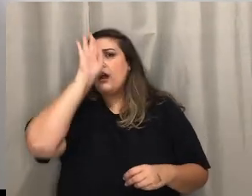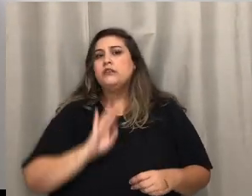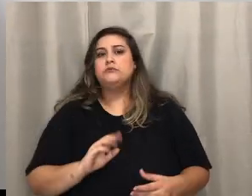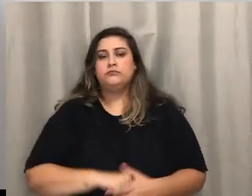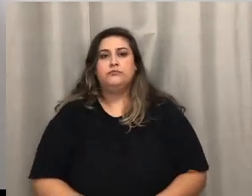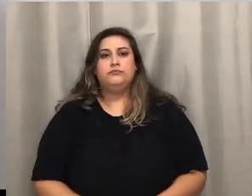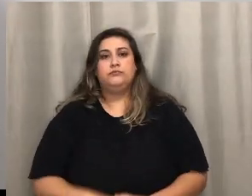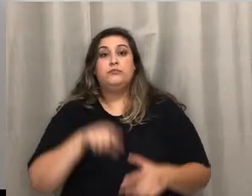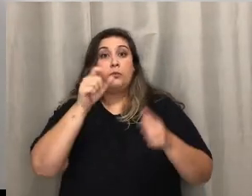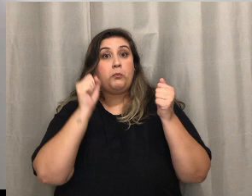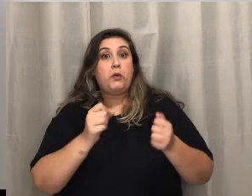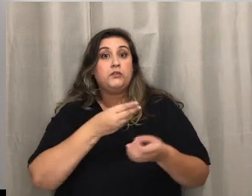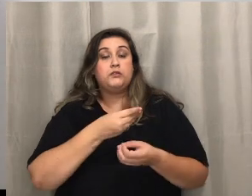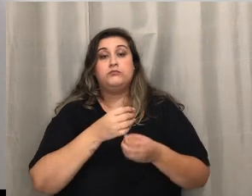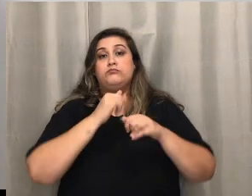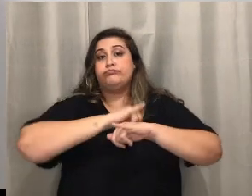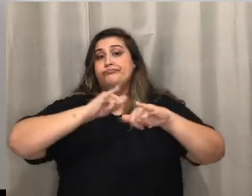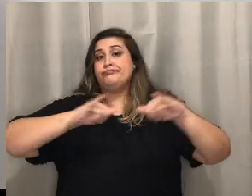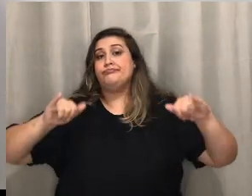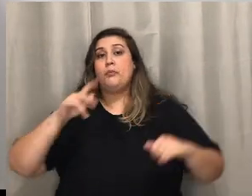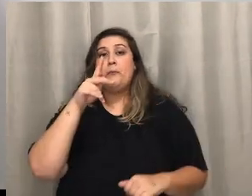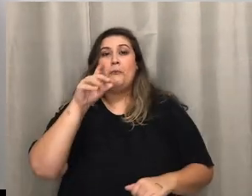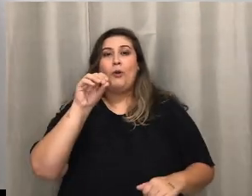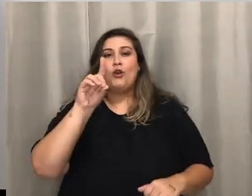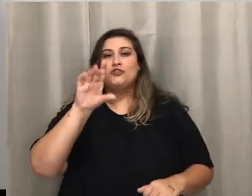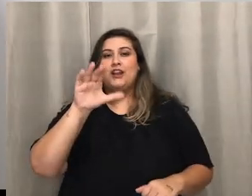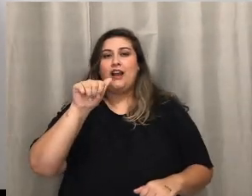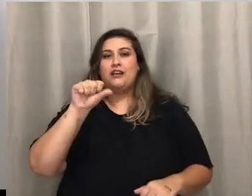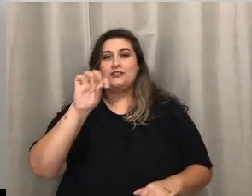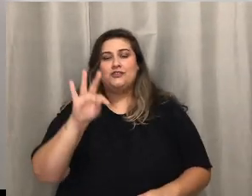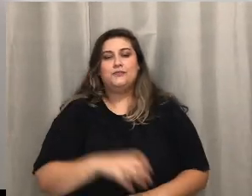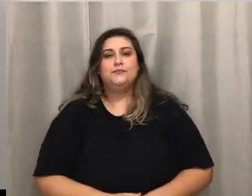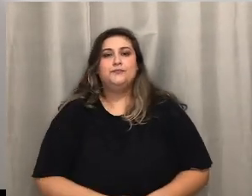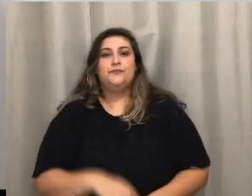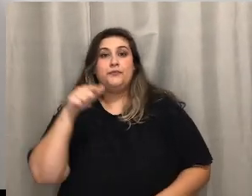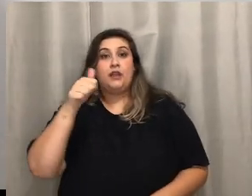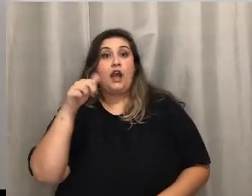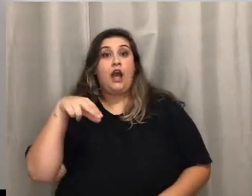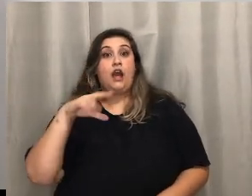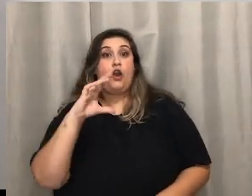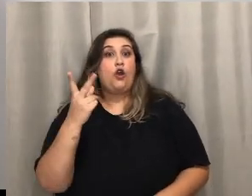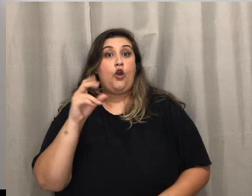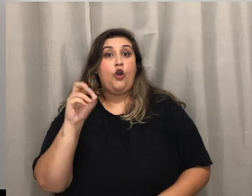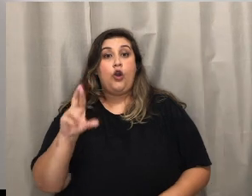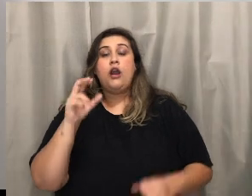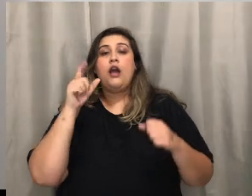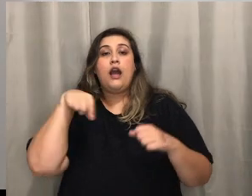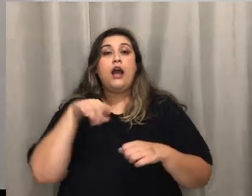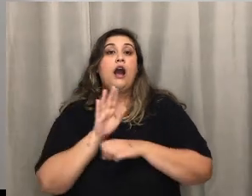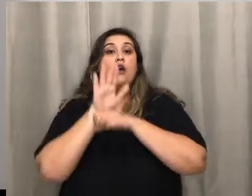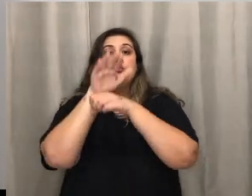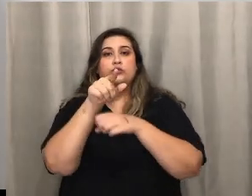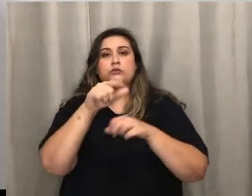Então, você pode distribuir o seu podcast. Então, o Anchor, ele é essa página que vai ajudar você